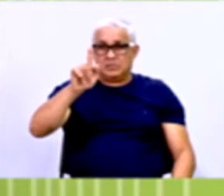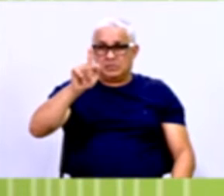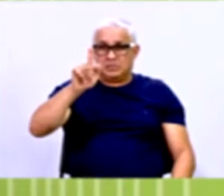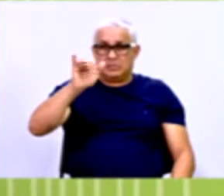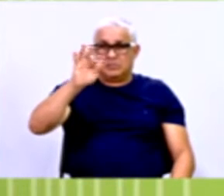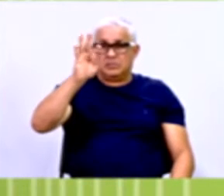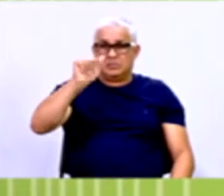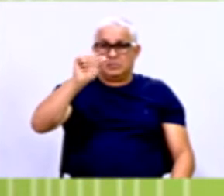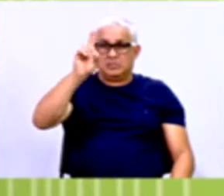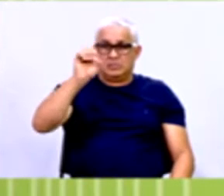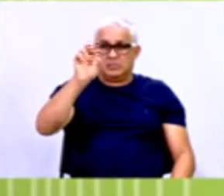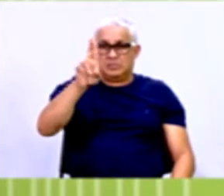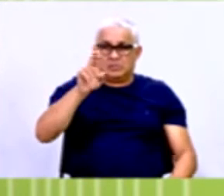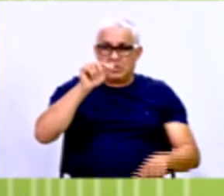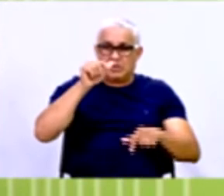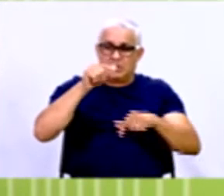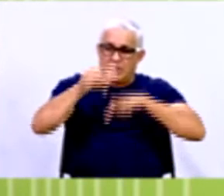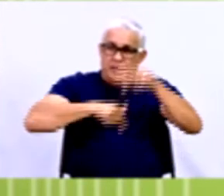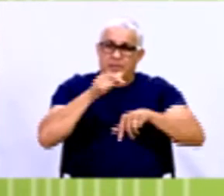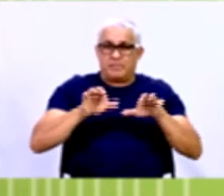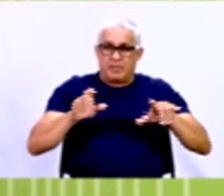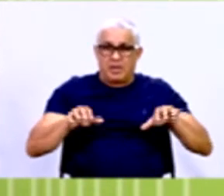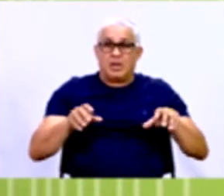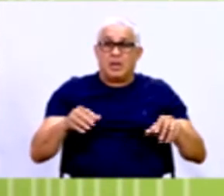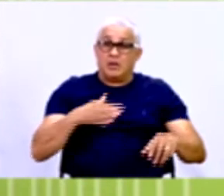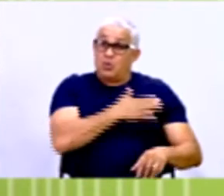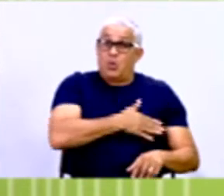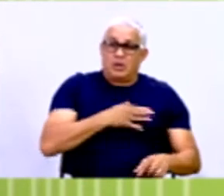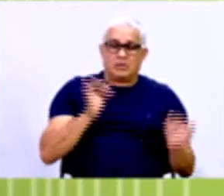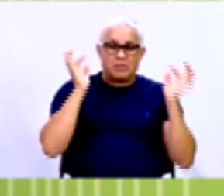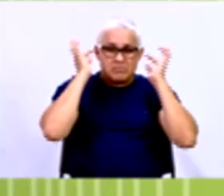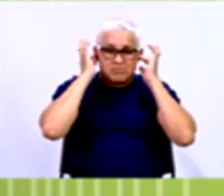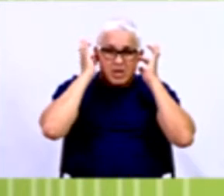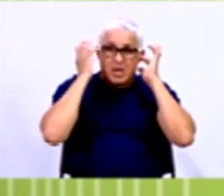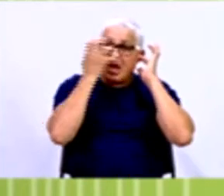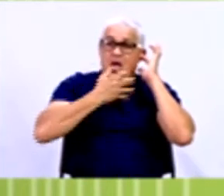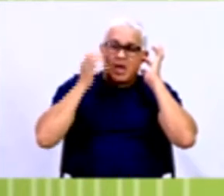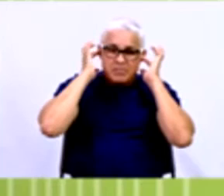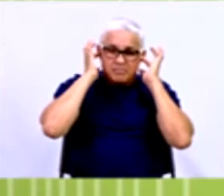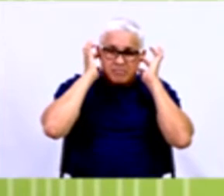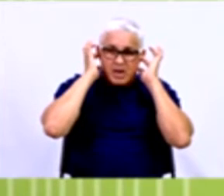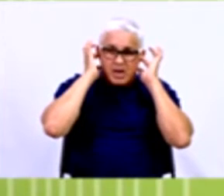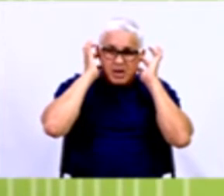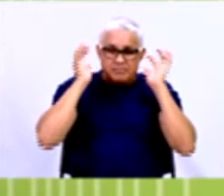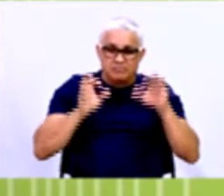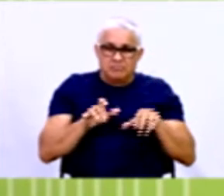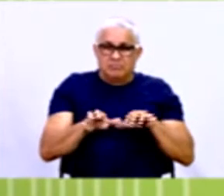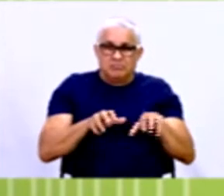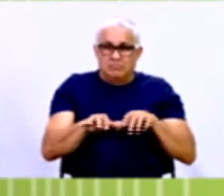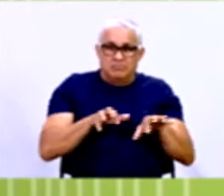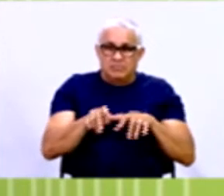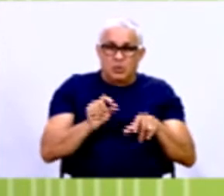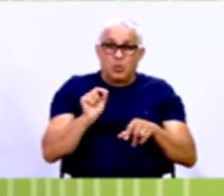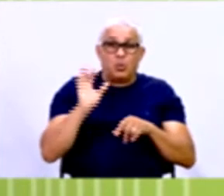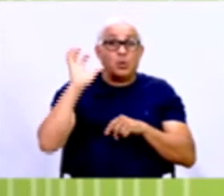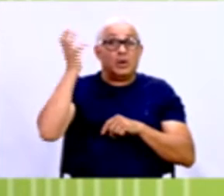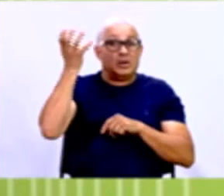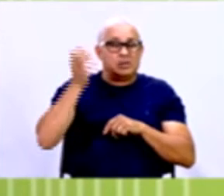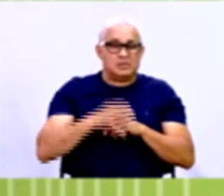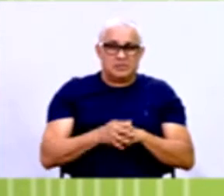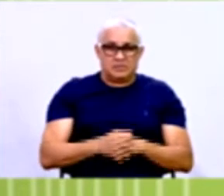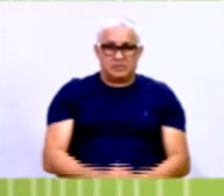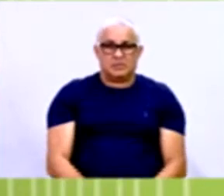mas gosta de trabalhar com fone de ouvido e ouvindo música, enfim. O que vai acontecer?